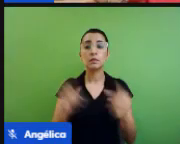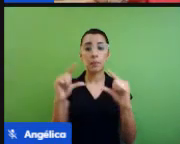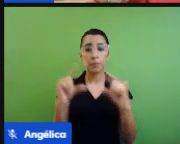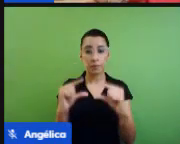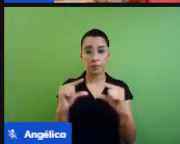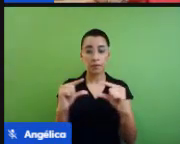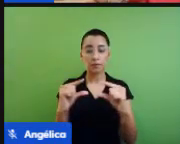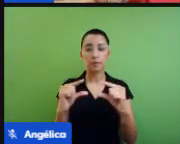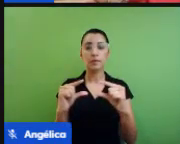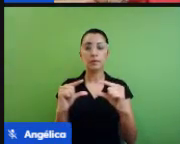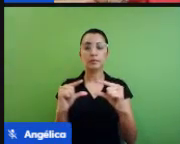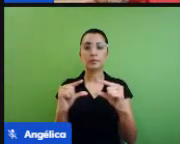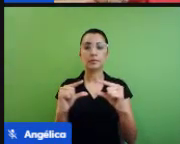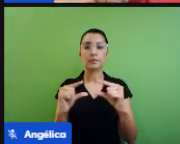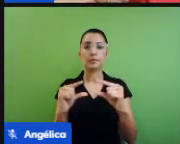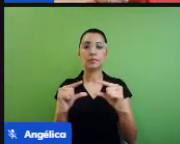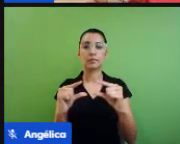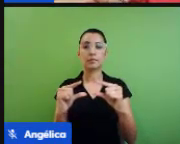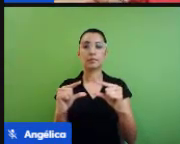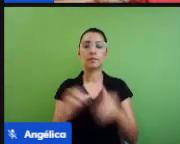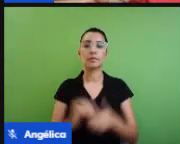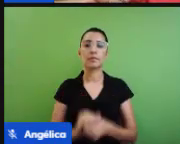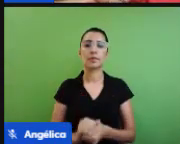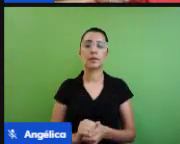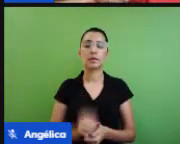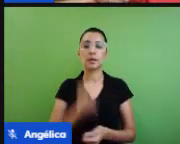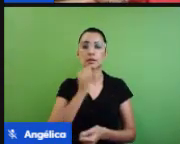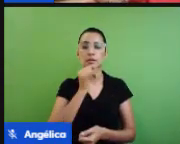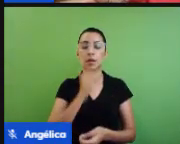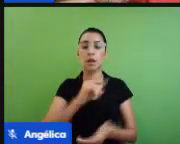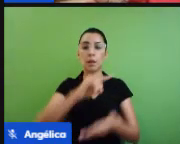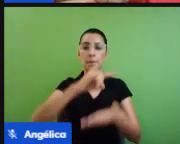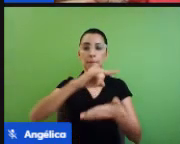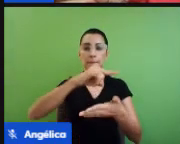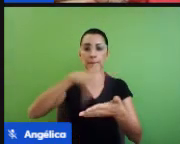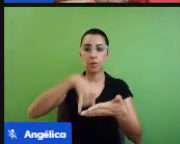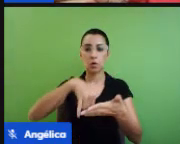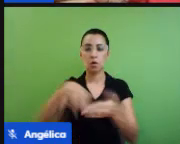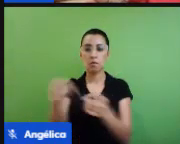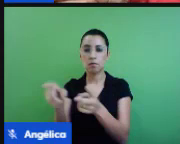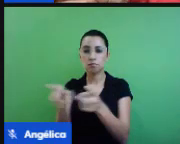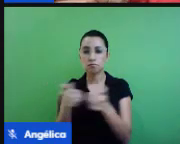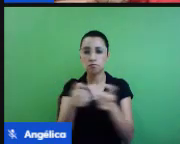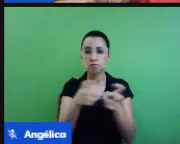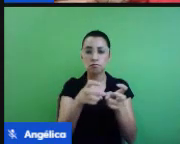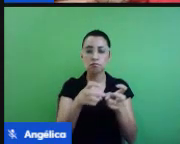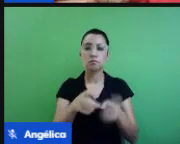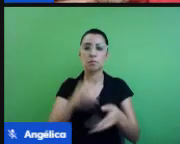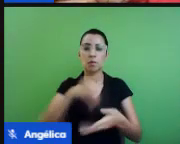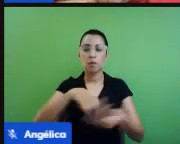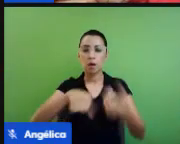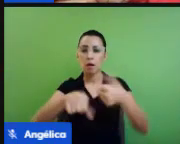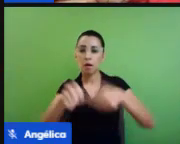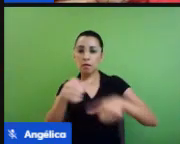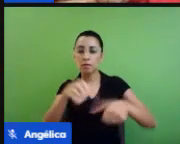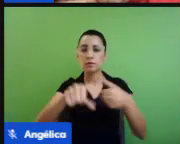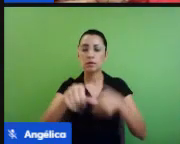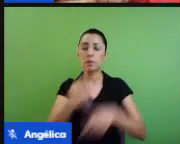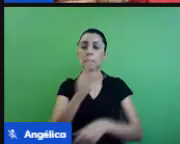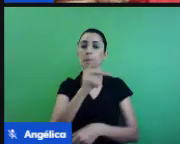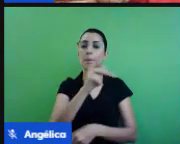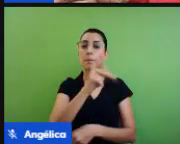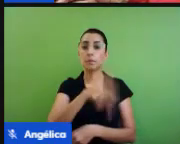gente, depois da prova diagnóstica, né, que ela foi aplicada, o professor viu como que esse aluno